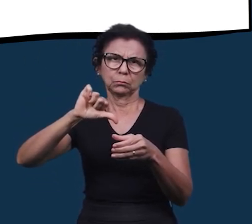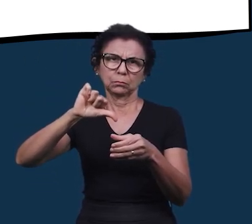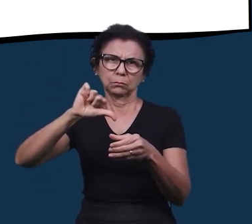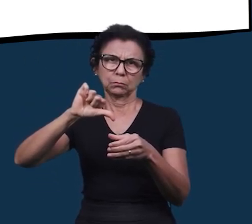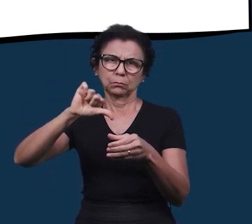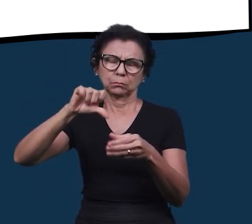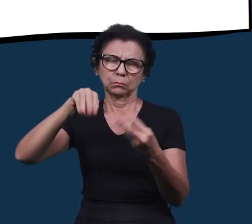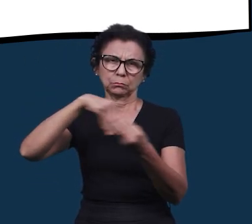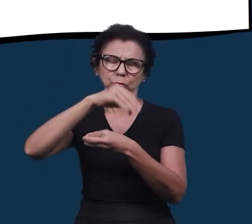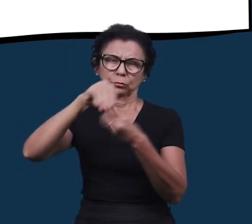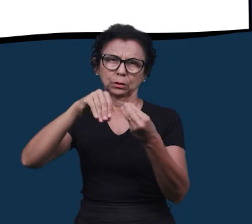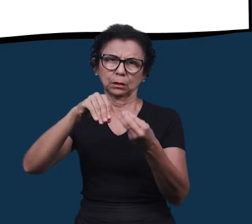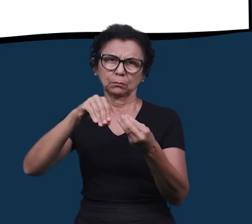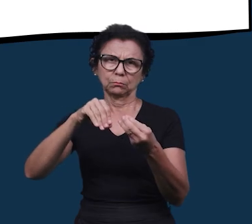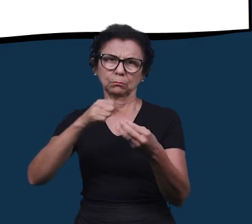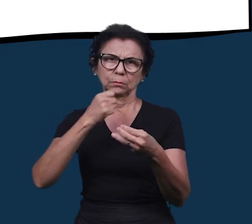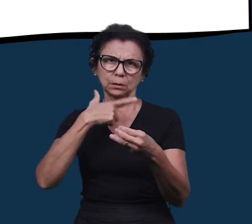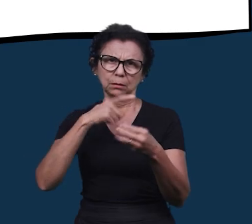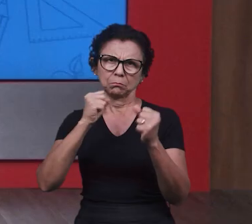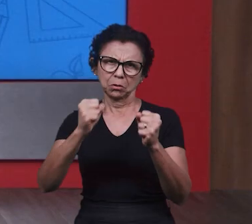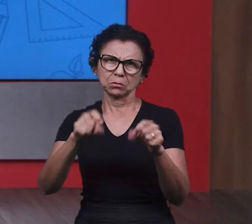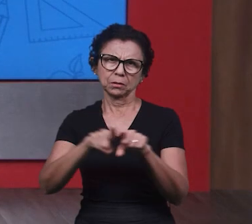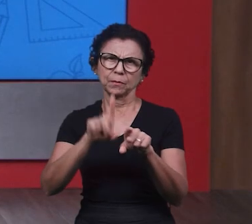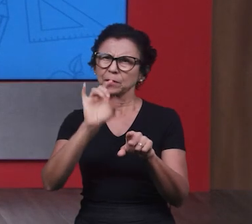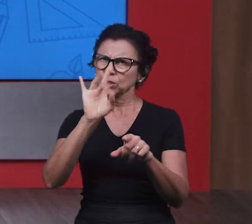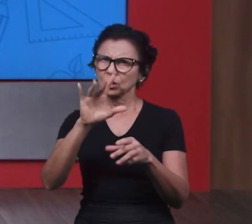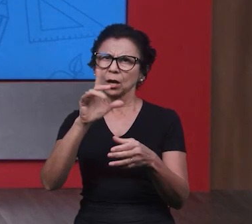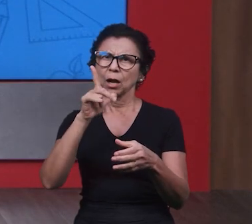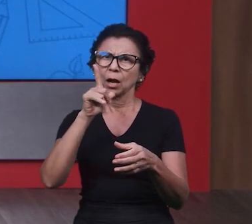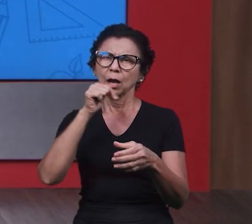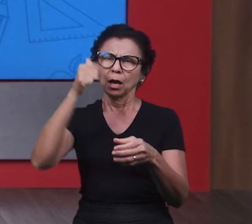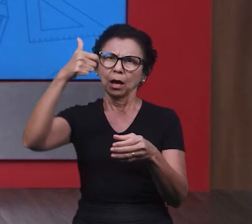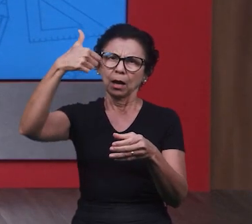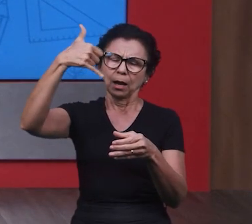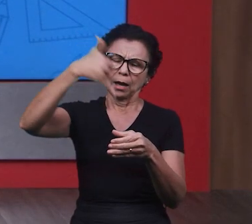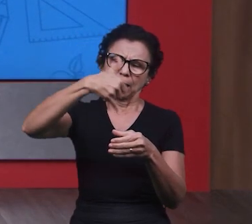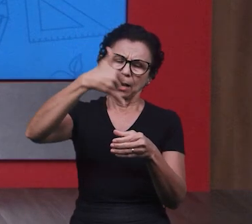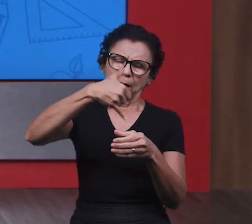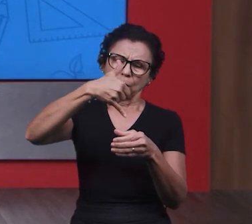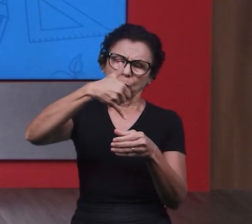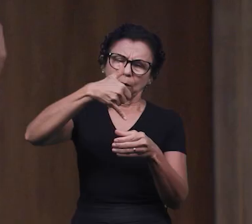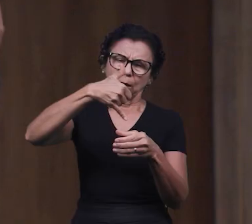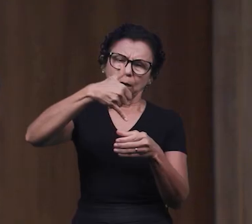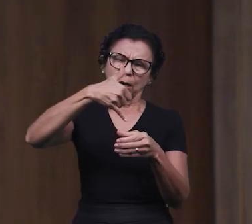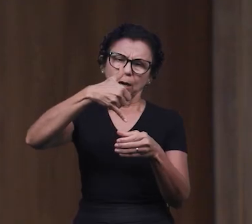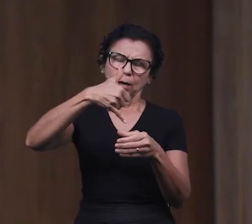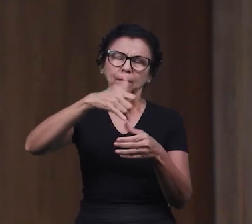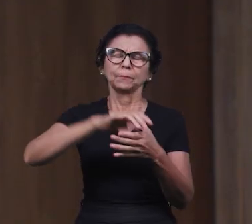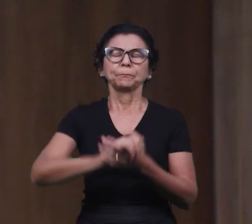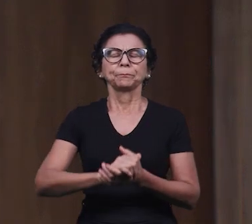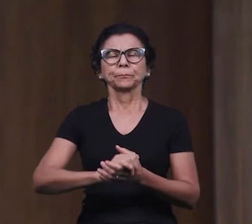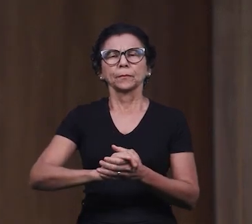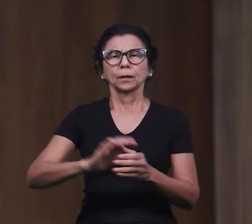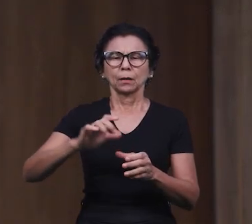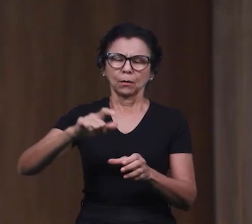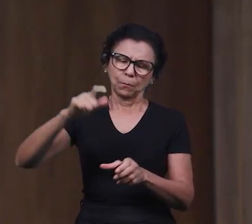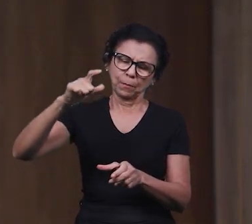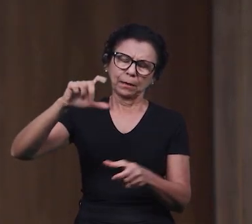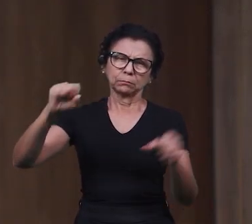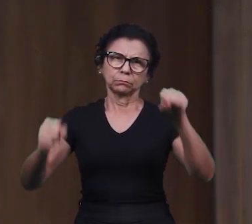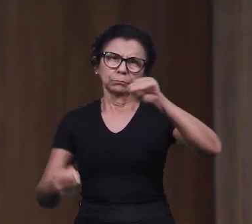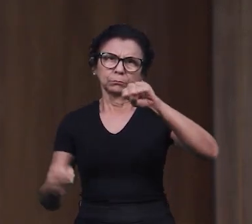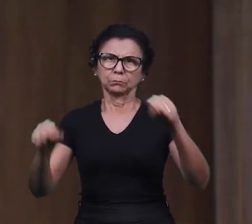colocar a água. Quando eu adiciono água à gasolina, eu pego essa proveta e vou fazer